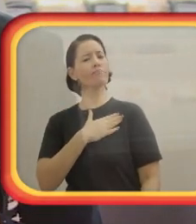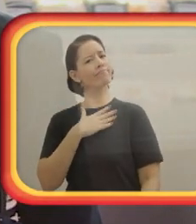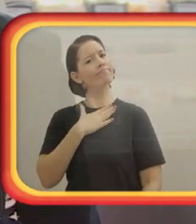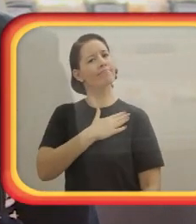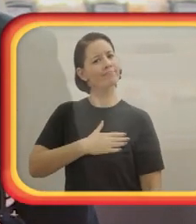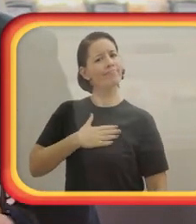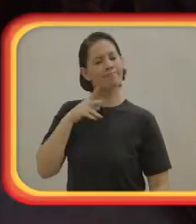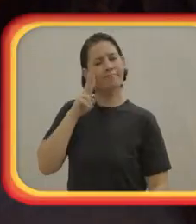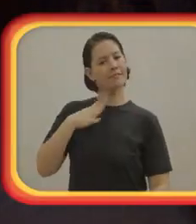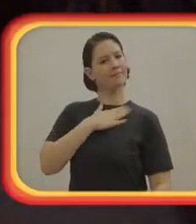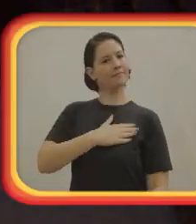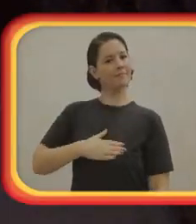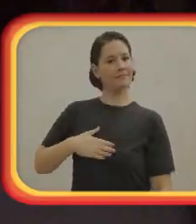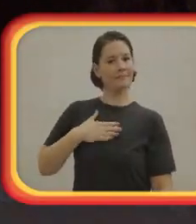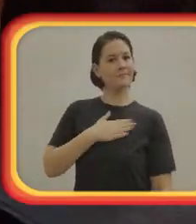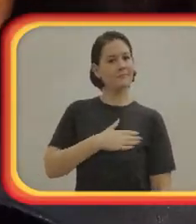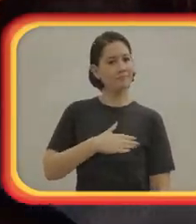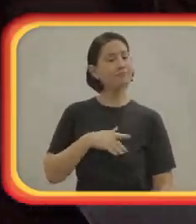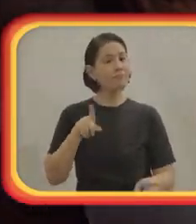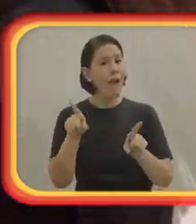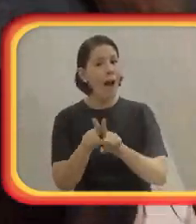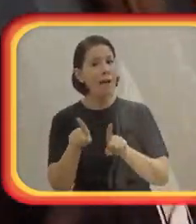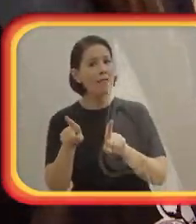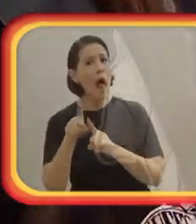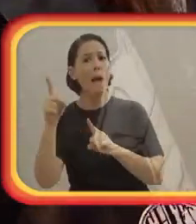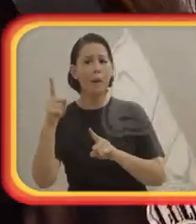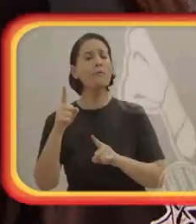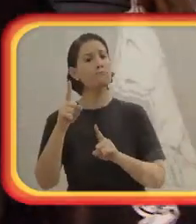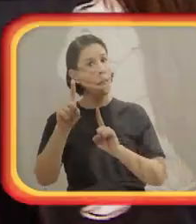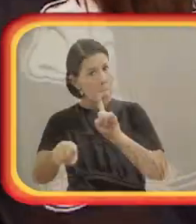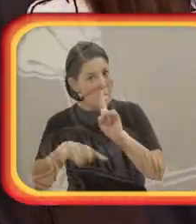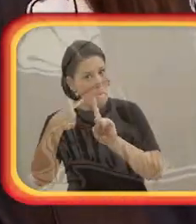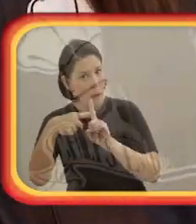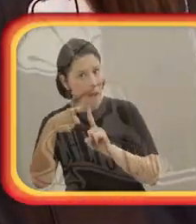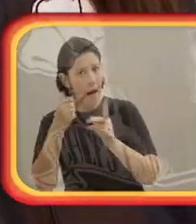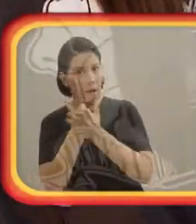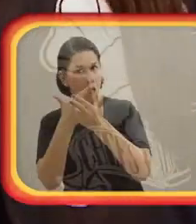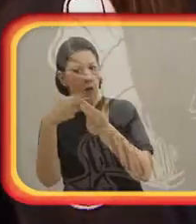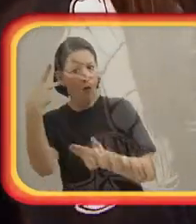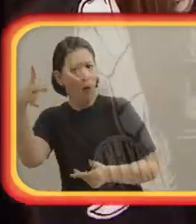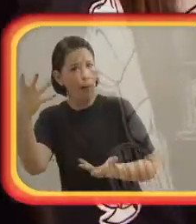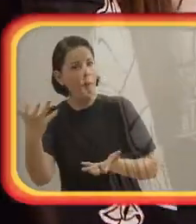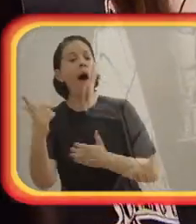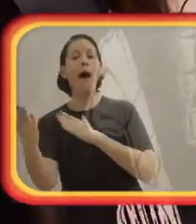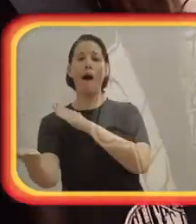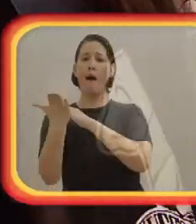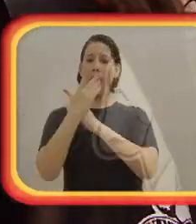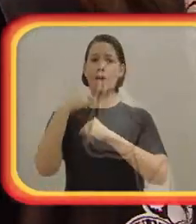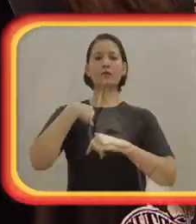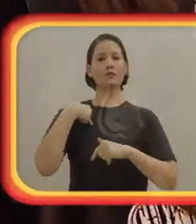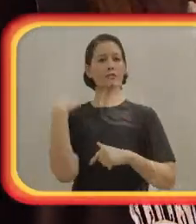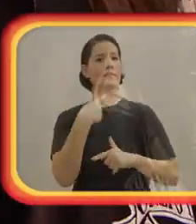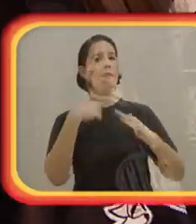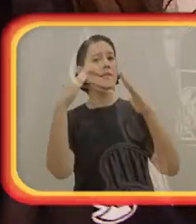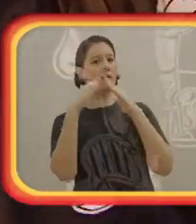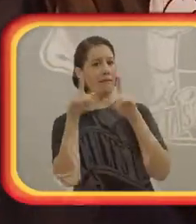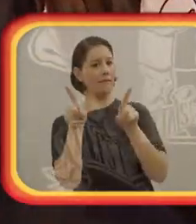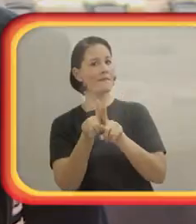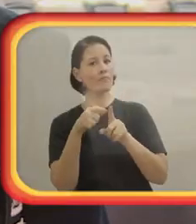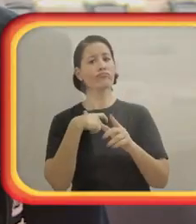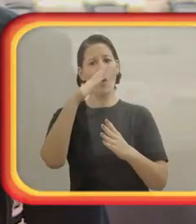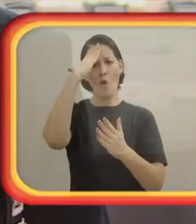trabalhando, ganhando seu próprio dinheirinho, comprando as coisas que ela quer, né, que ela gosta, é